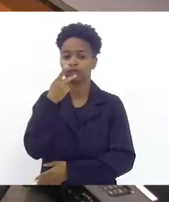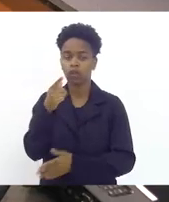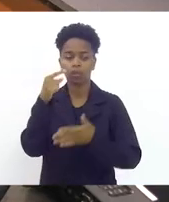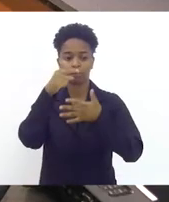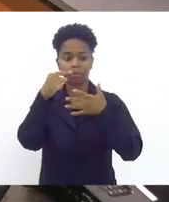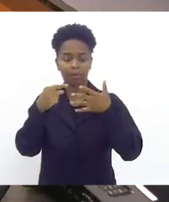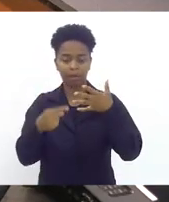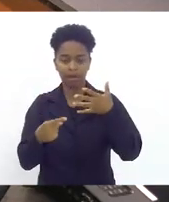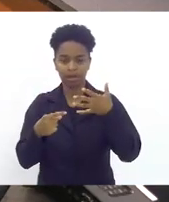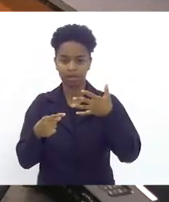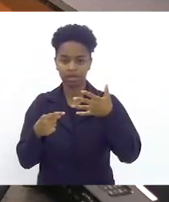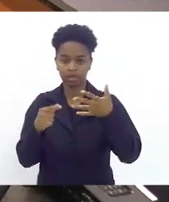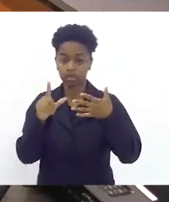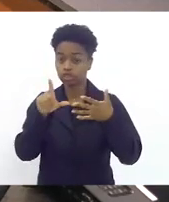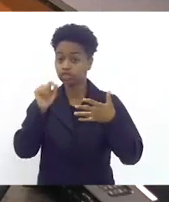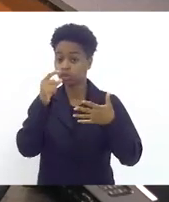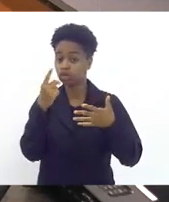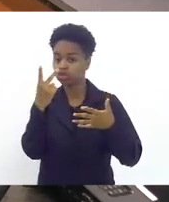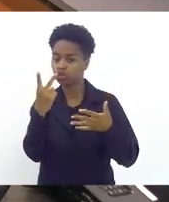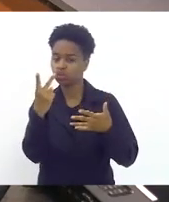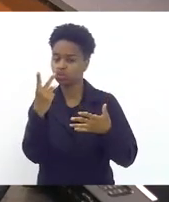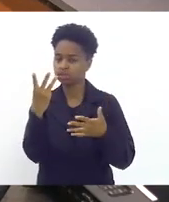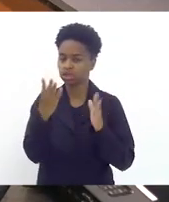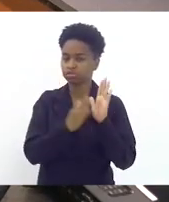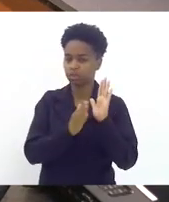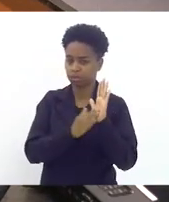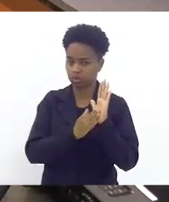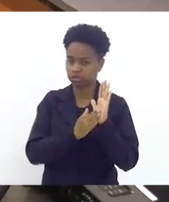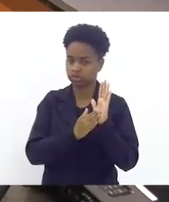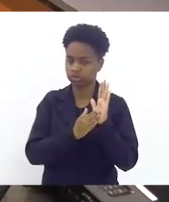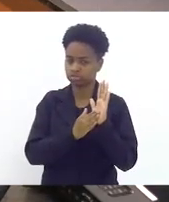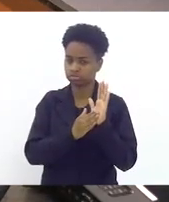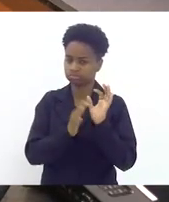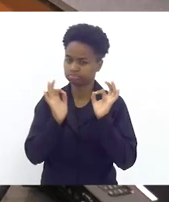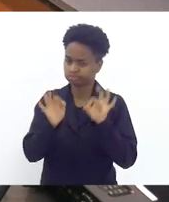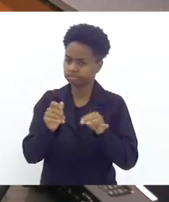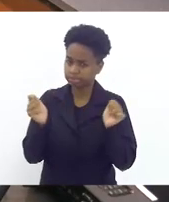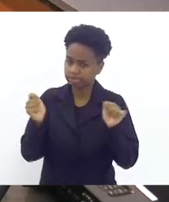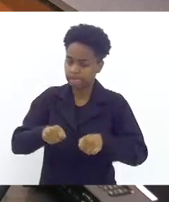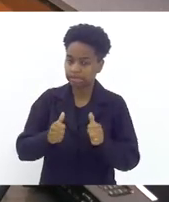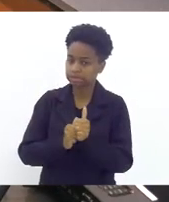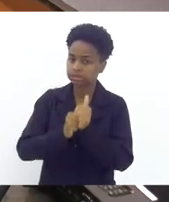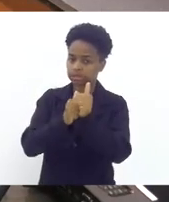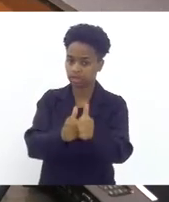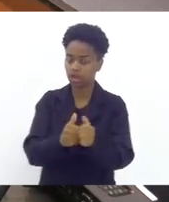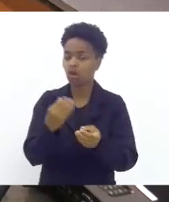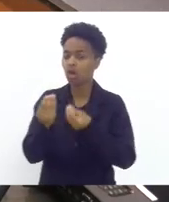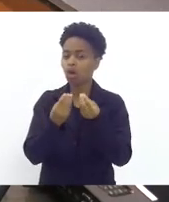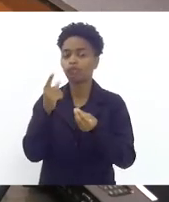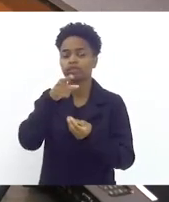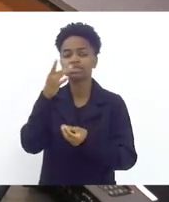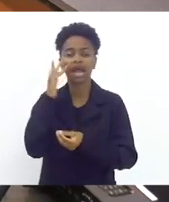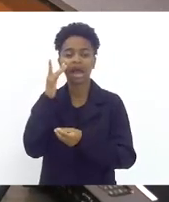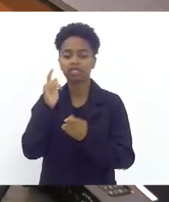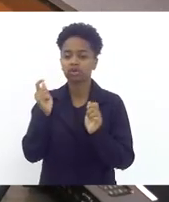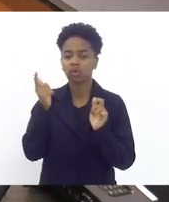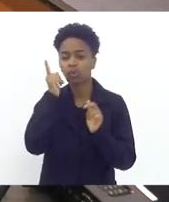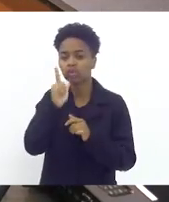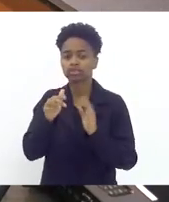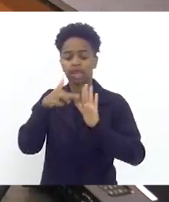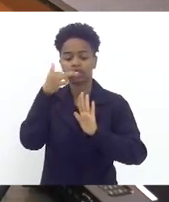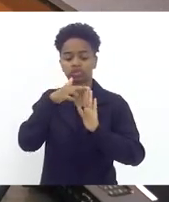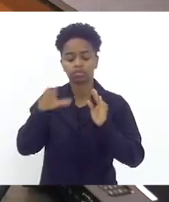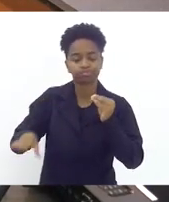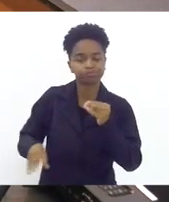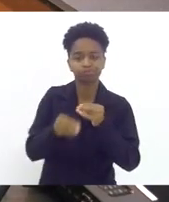pega duas ou três propostas assim bem concretas para que sejam incorporadas na resolução